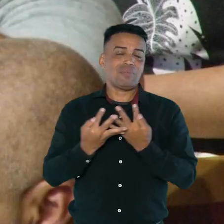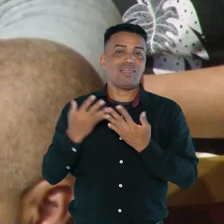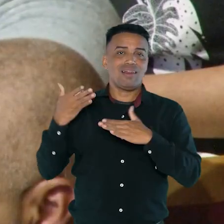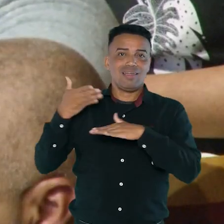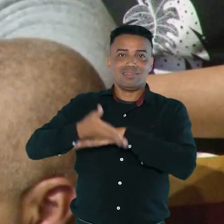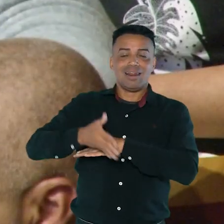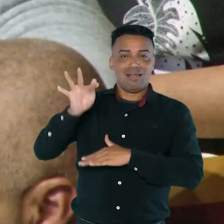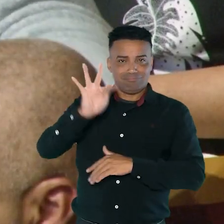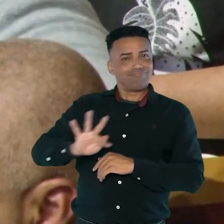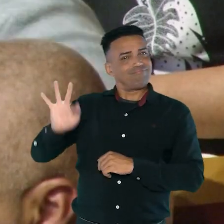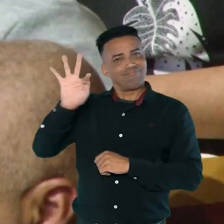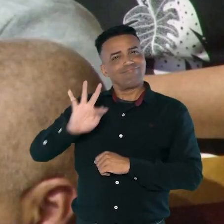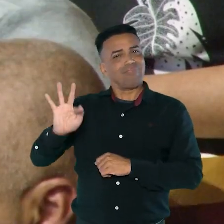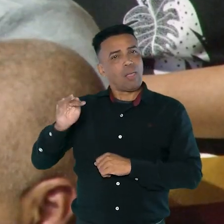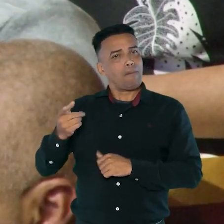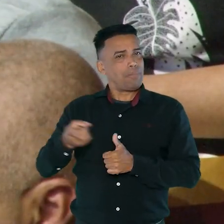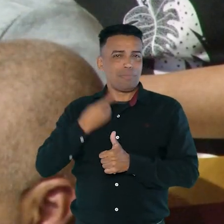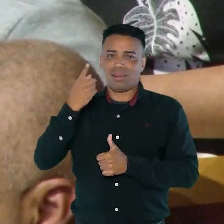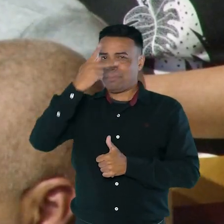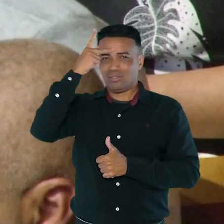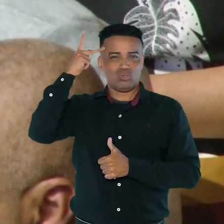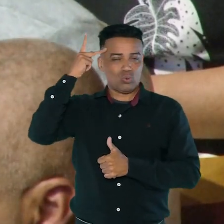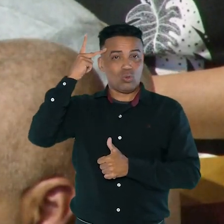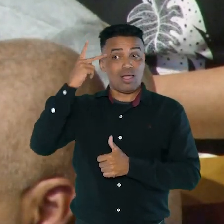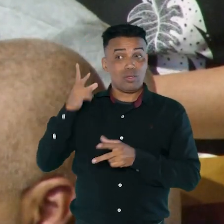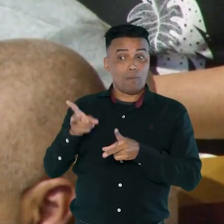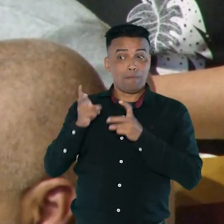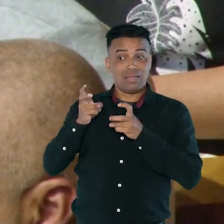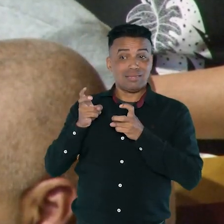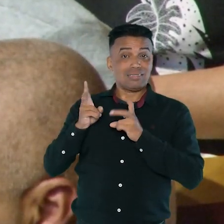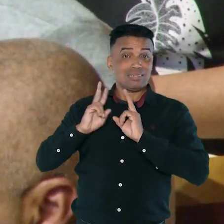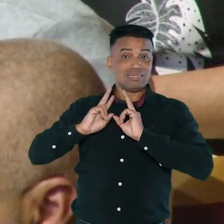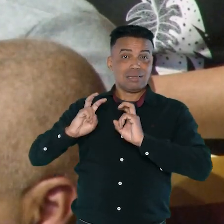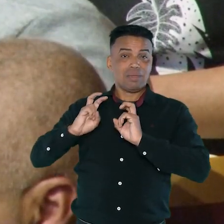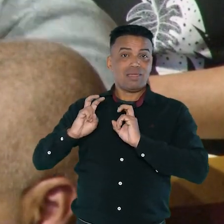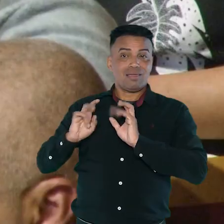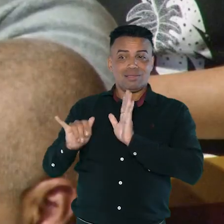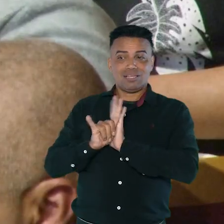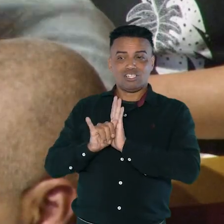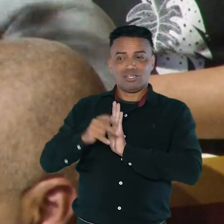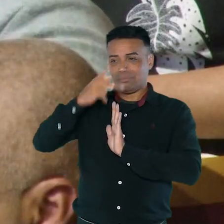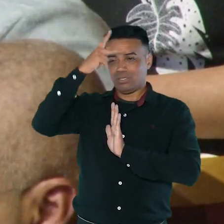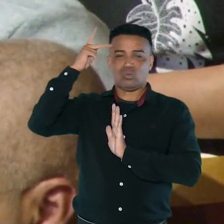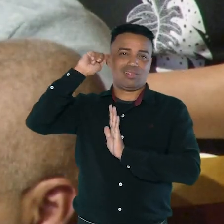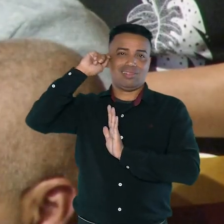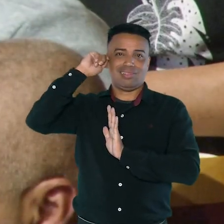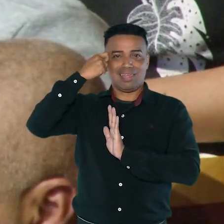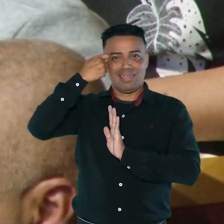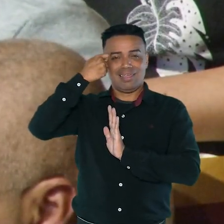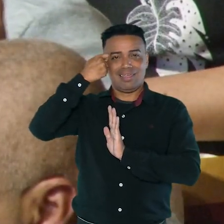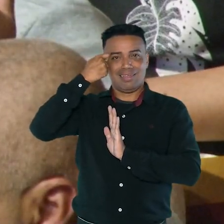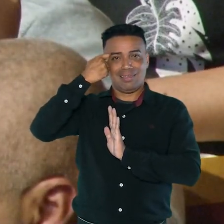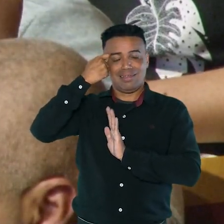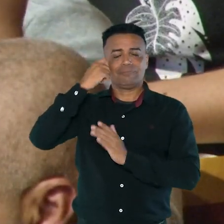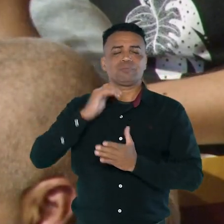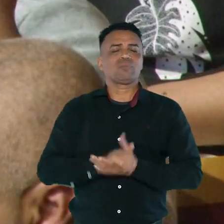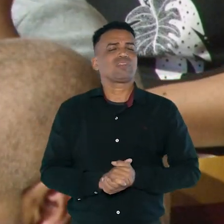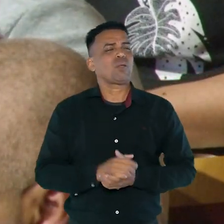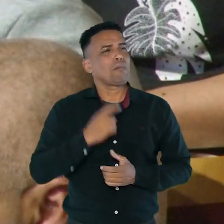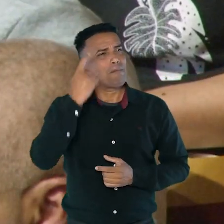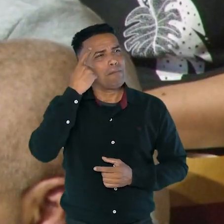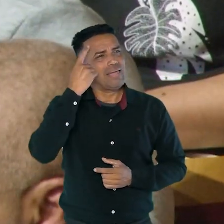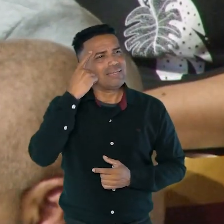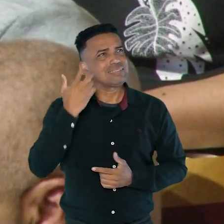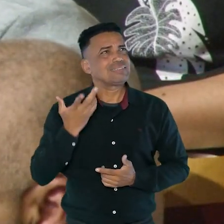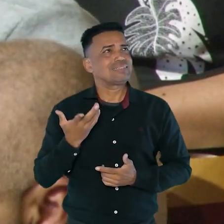exemplo, a entrar na faculdade e me percebi negra naquele espaço. E o que me manteve, né, porque a gente pensa muito